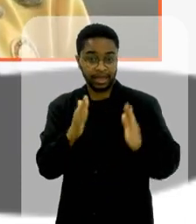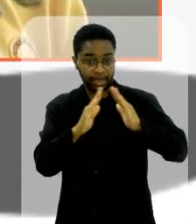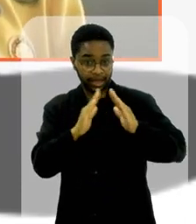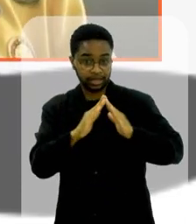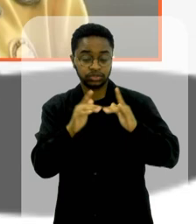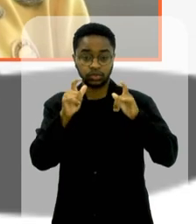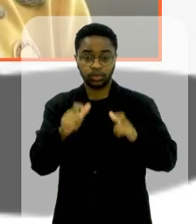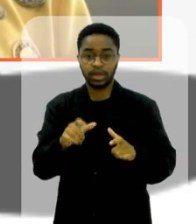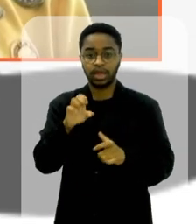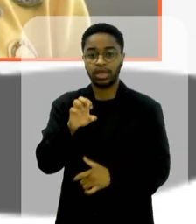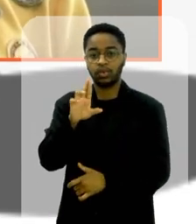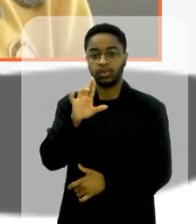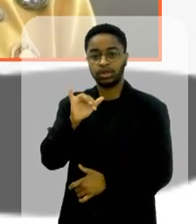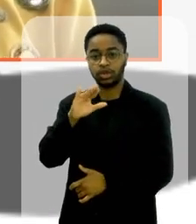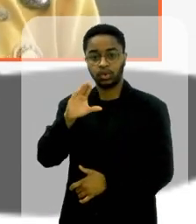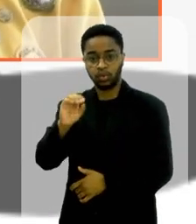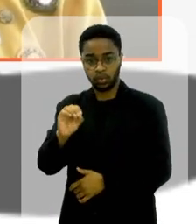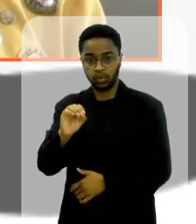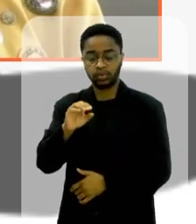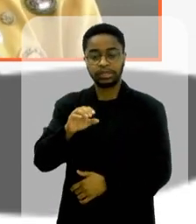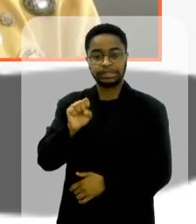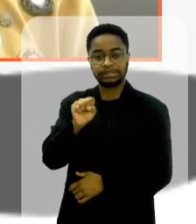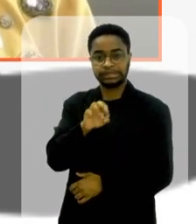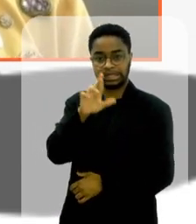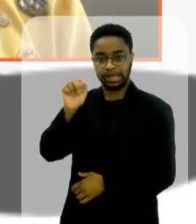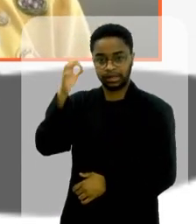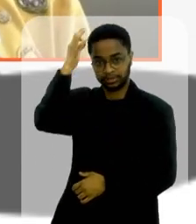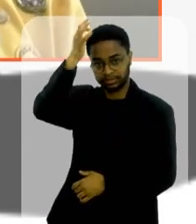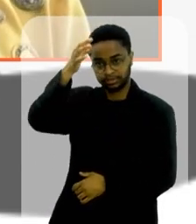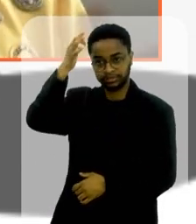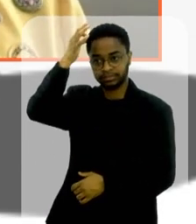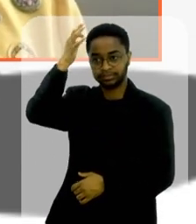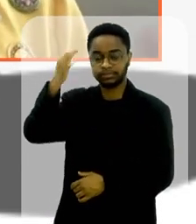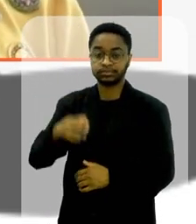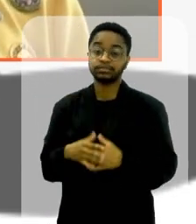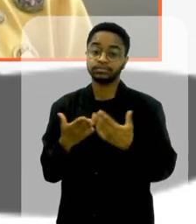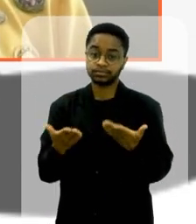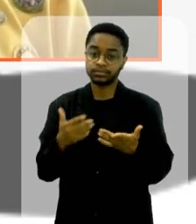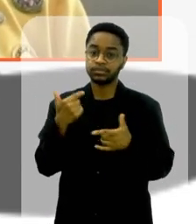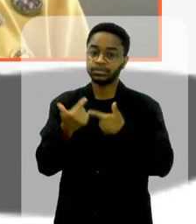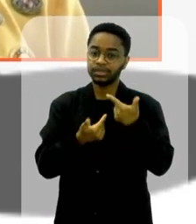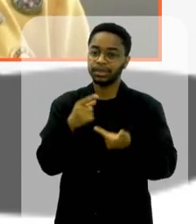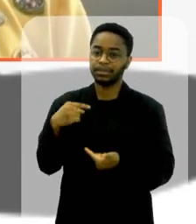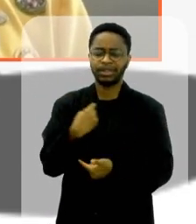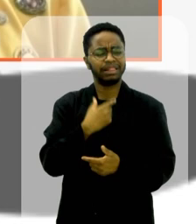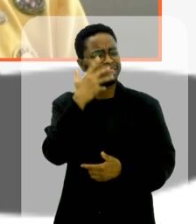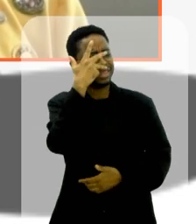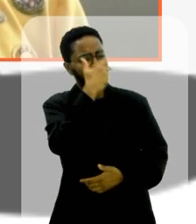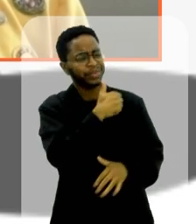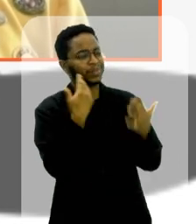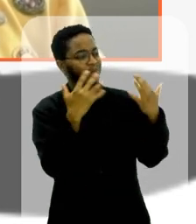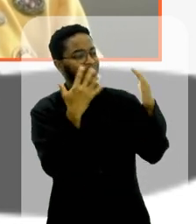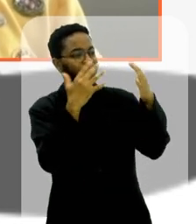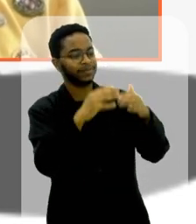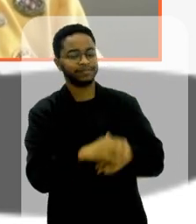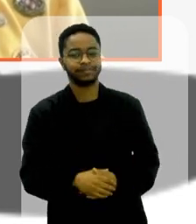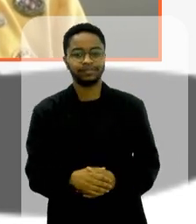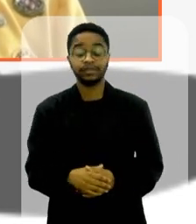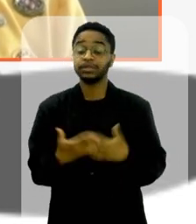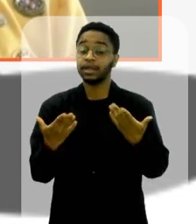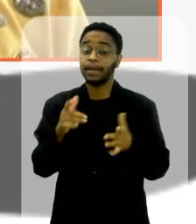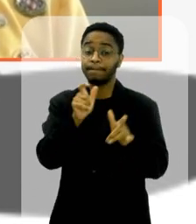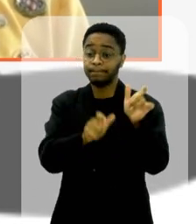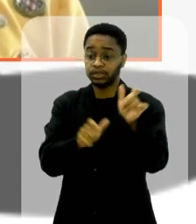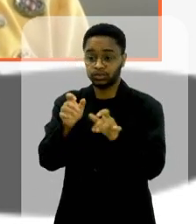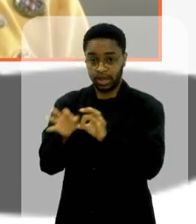no bairro Eurico Salles, em Carapina, na Serra Espírito Santo. É Que isso que é o trabalho lindo! nosso, Que dos lindo, Clério. trovadores. Agora, quem